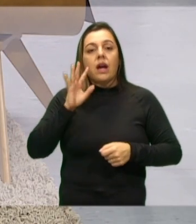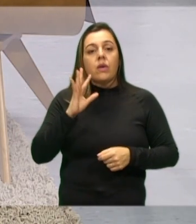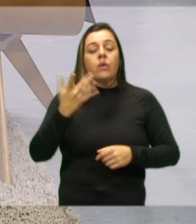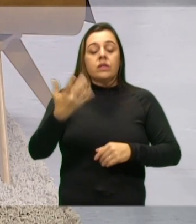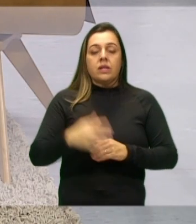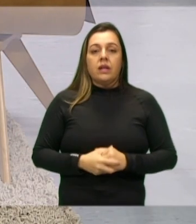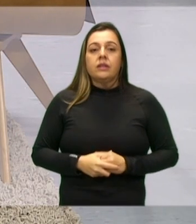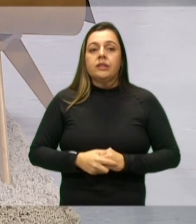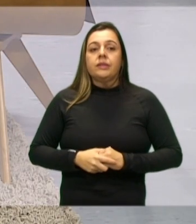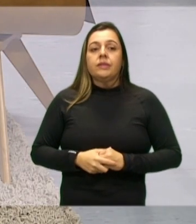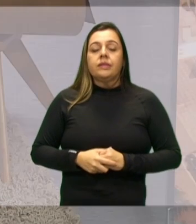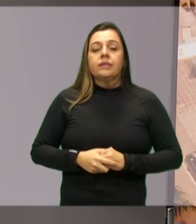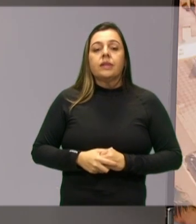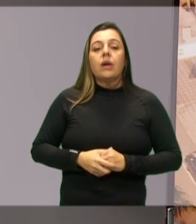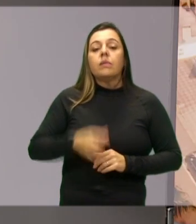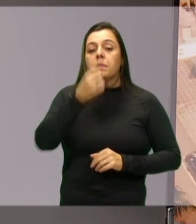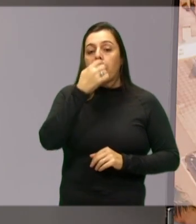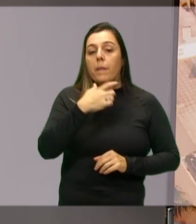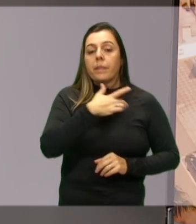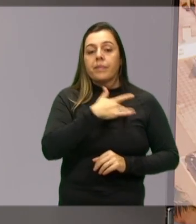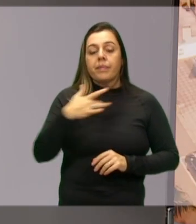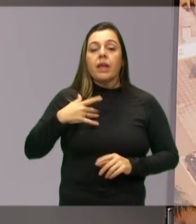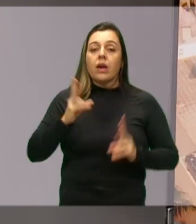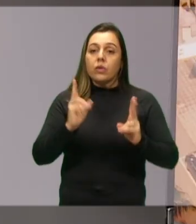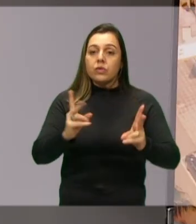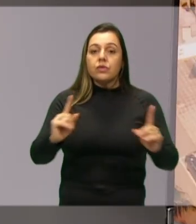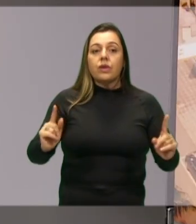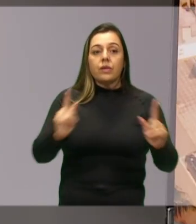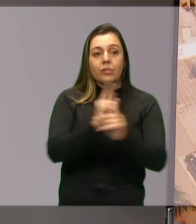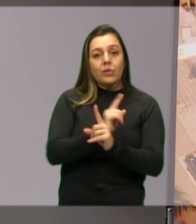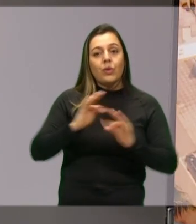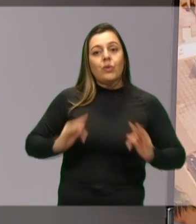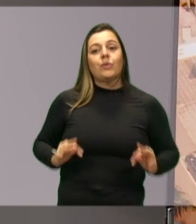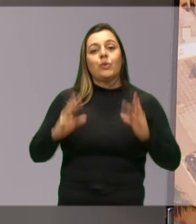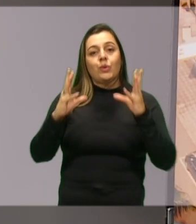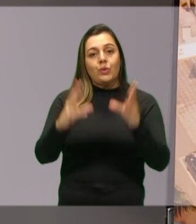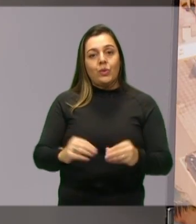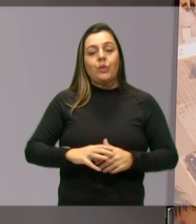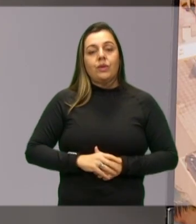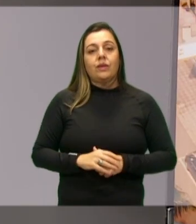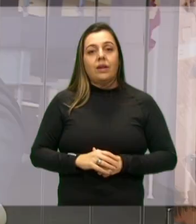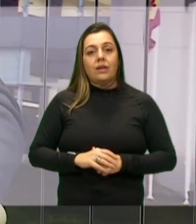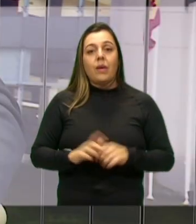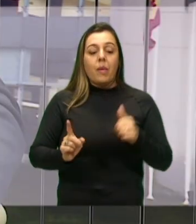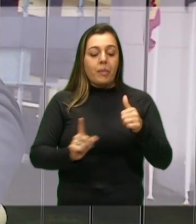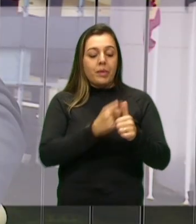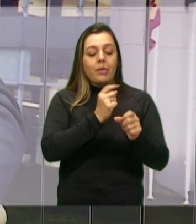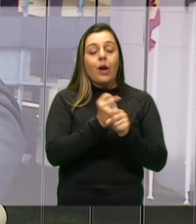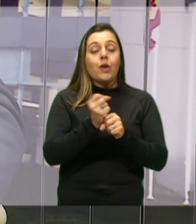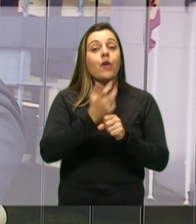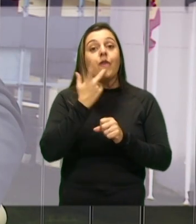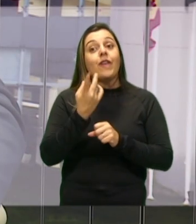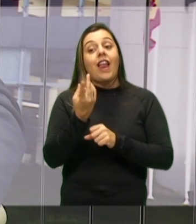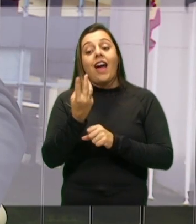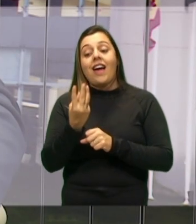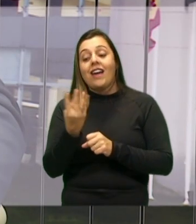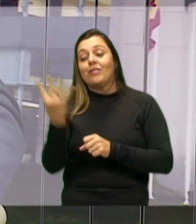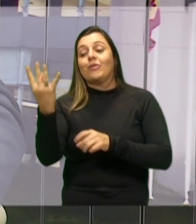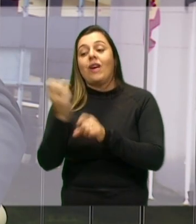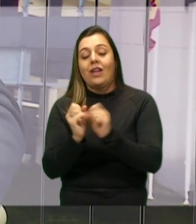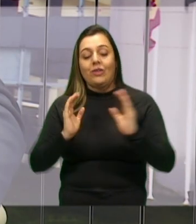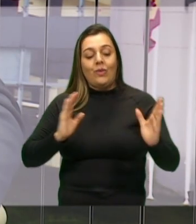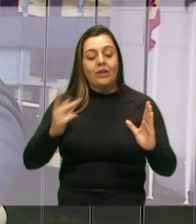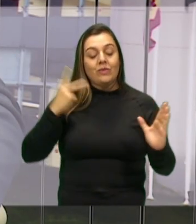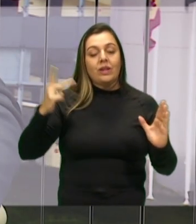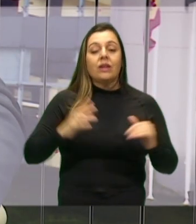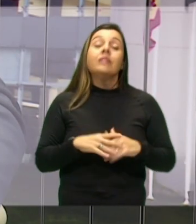acontecer. Bruno, você pretende ficar na oposição durante todo o primeiro ano, para não falar no restante do